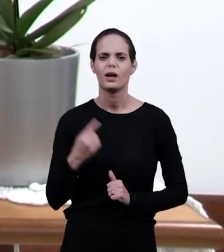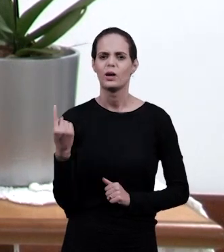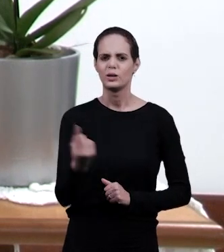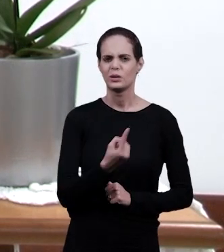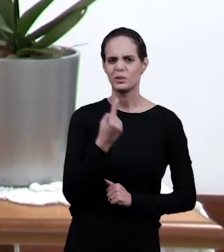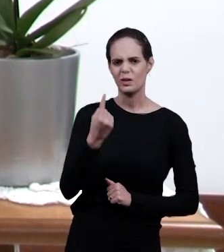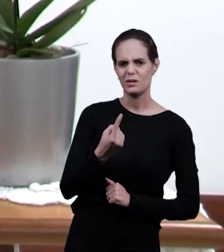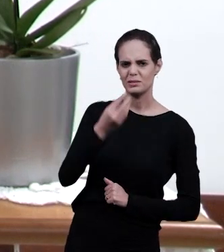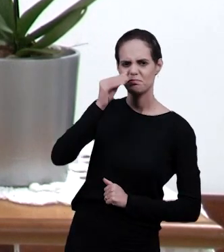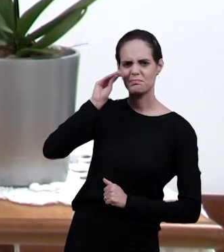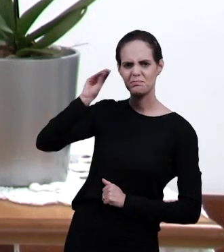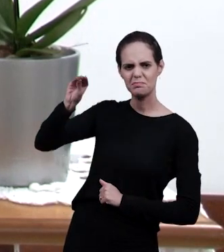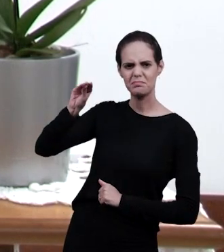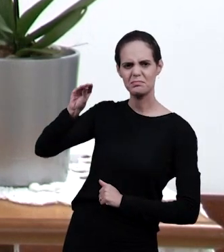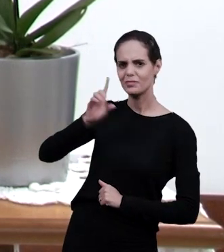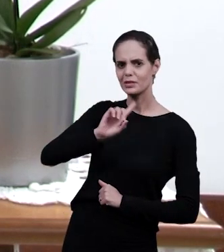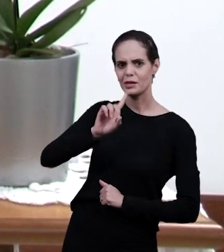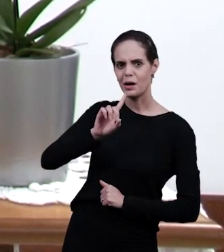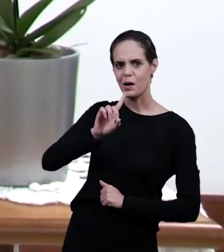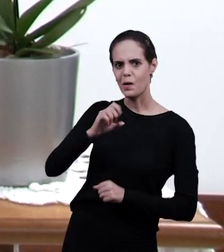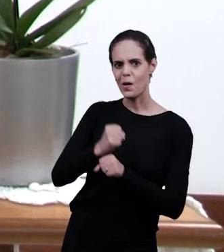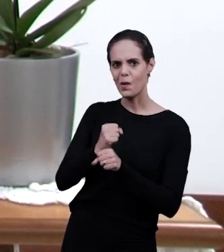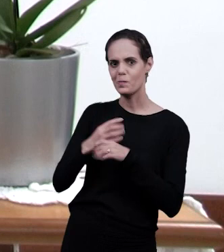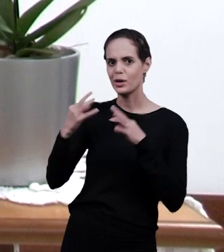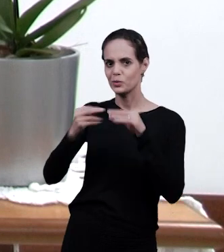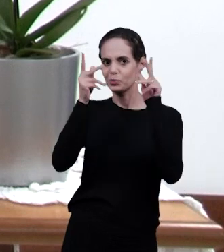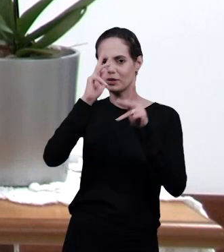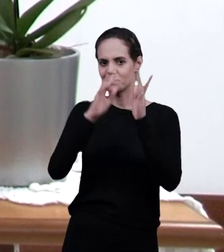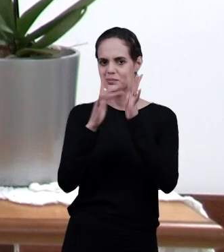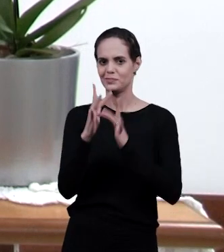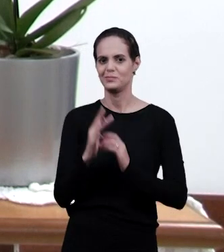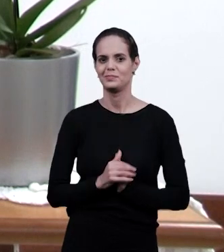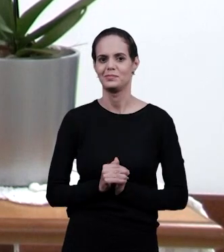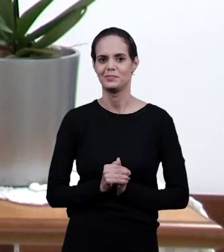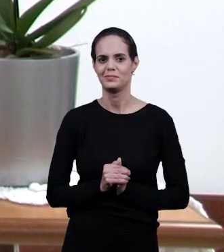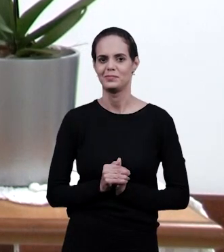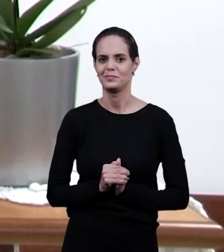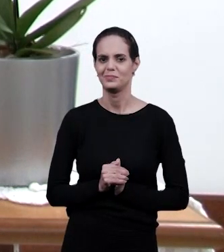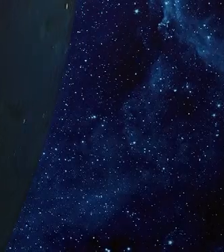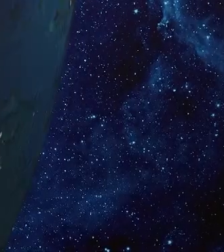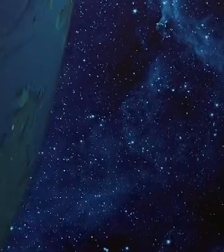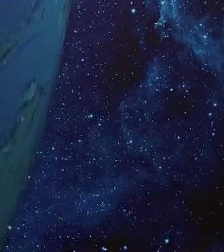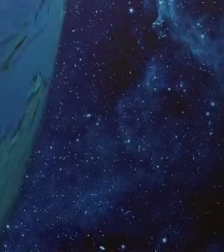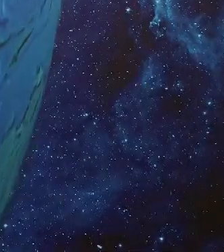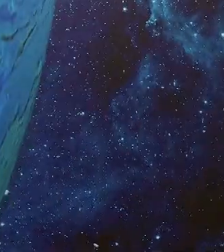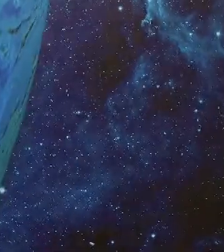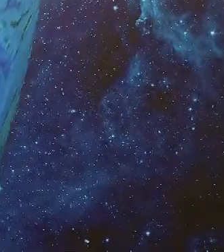não vamos abrir mão desta obra. Ela é Filho único. A todos a paz do Senhor.